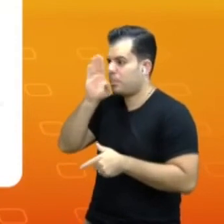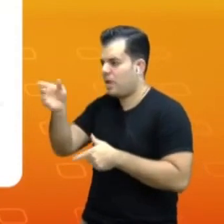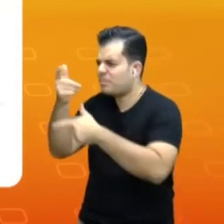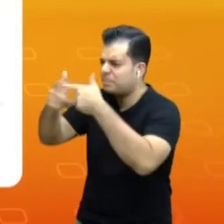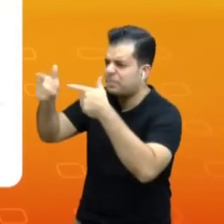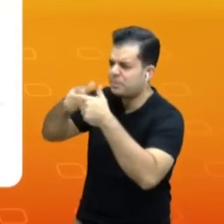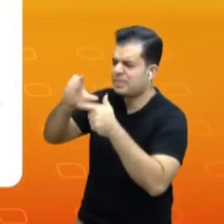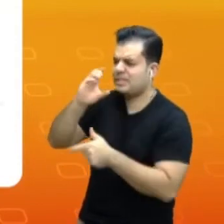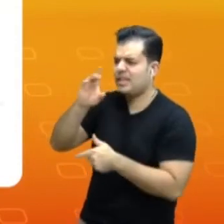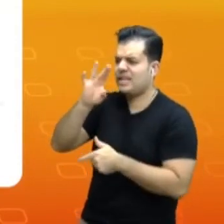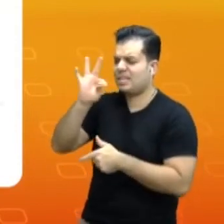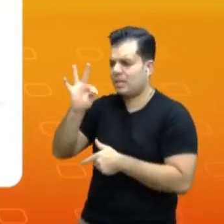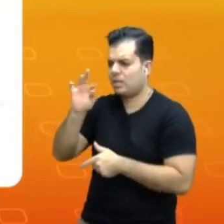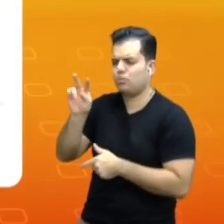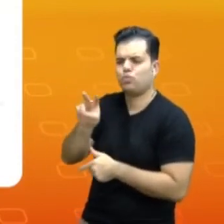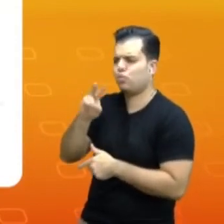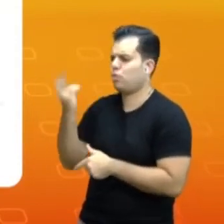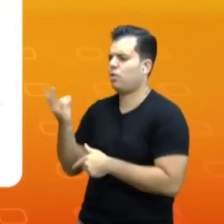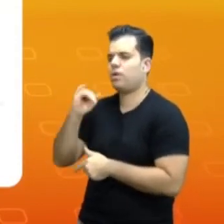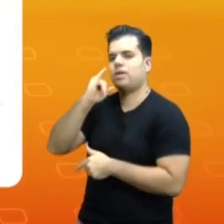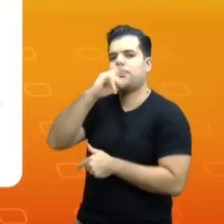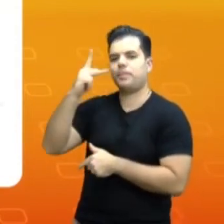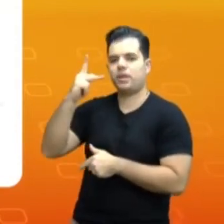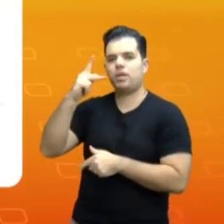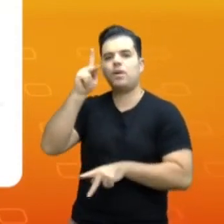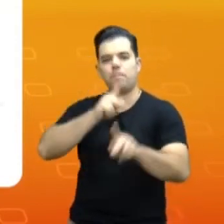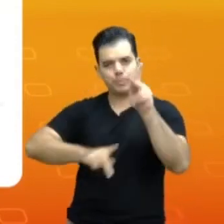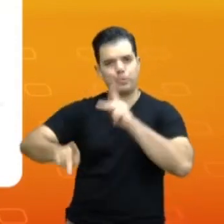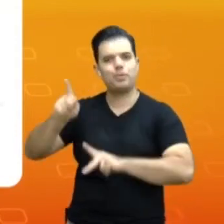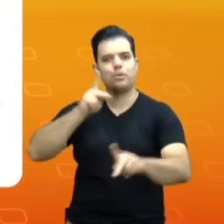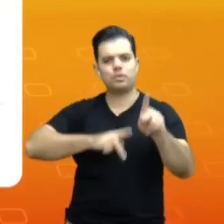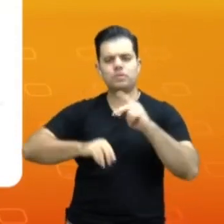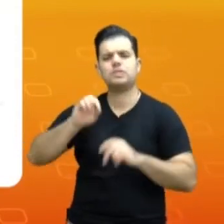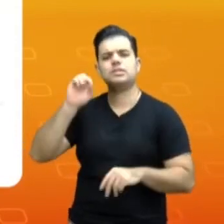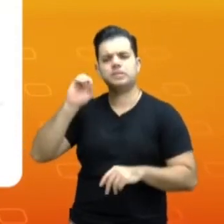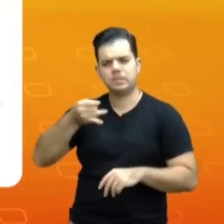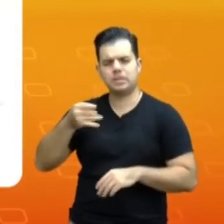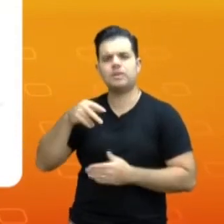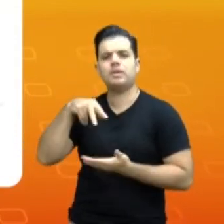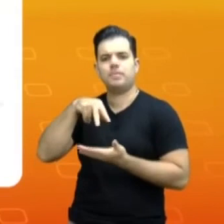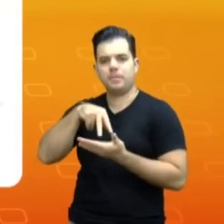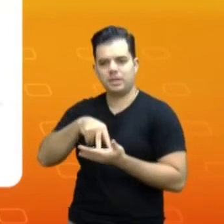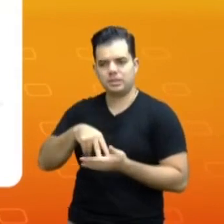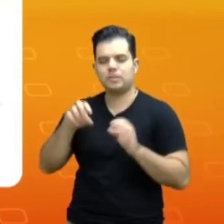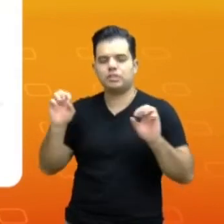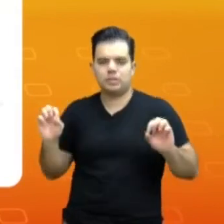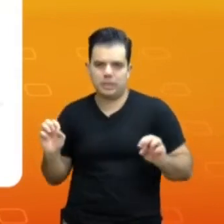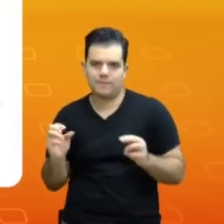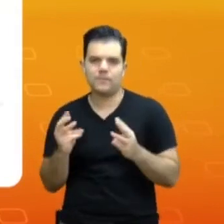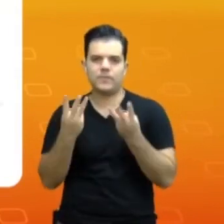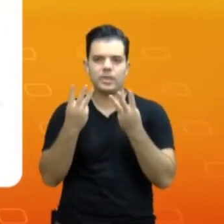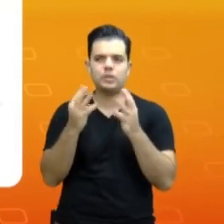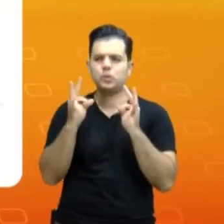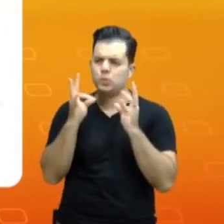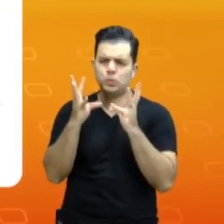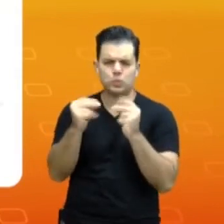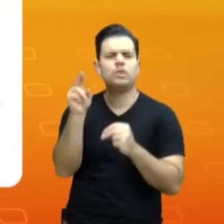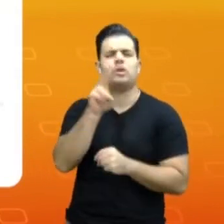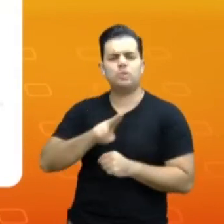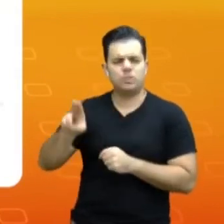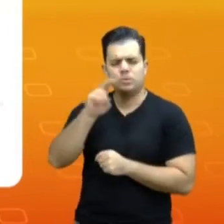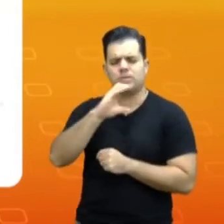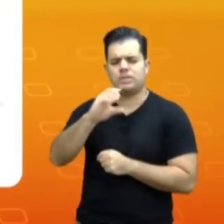também tem a sua redundância de comutação. Ele é, sim, presente não só nesse evento, mas em outros que fazemos hoje,